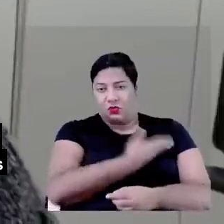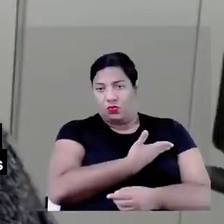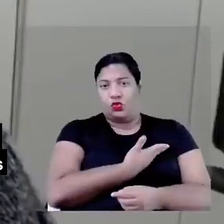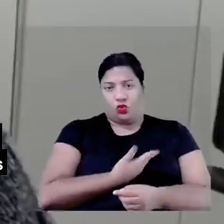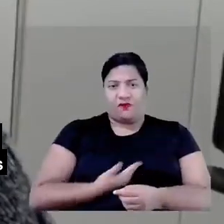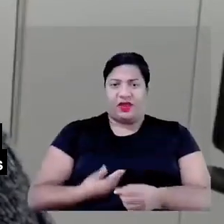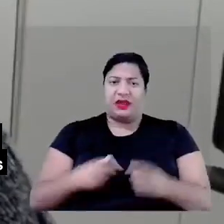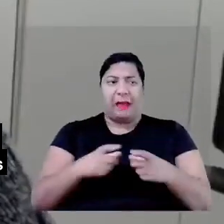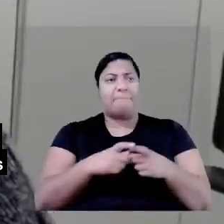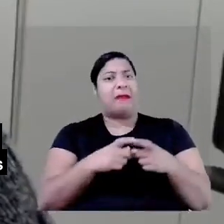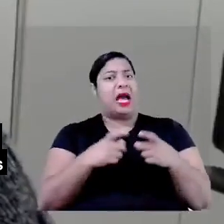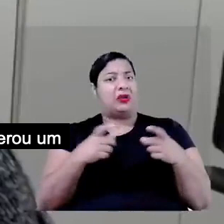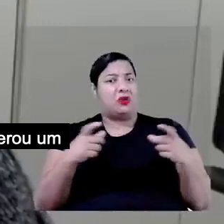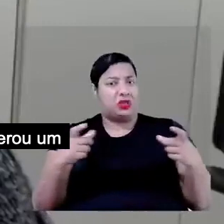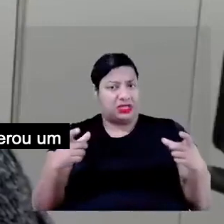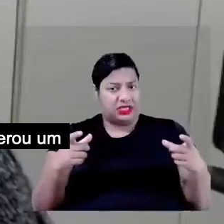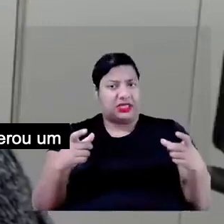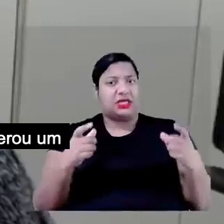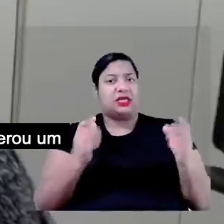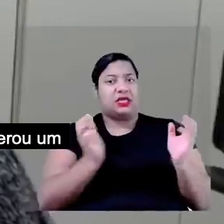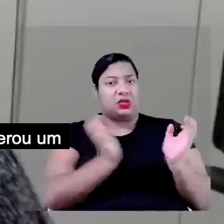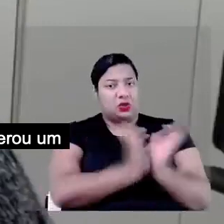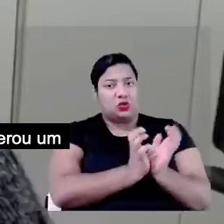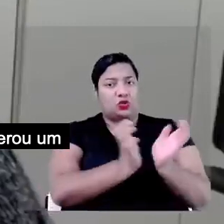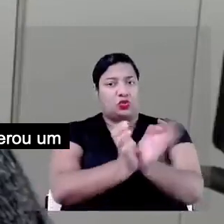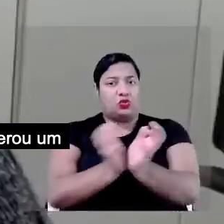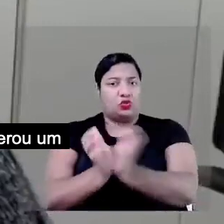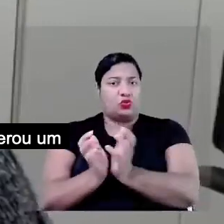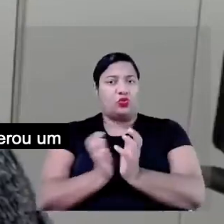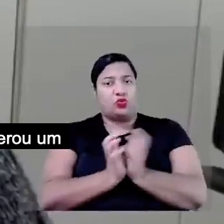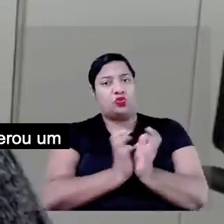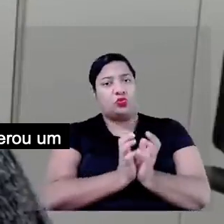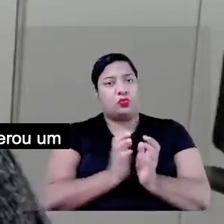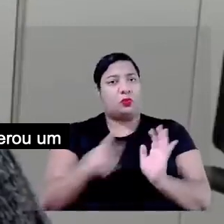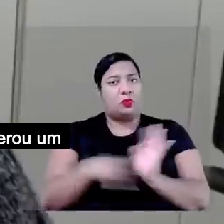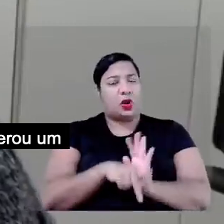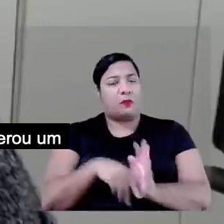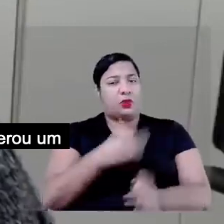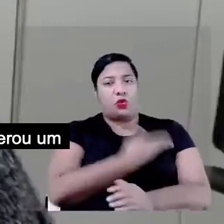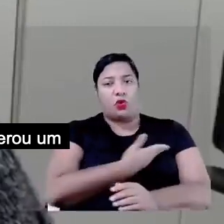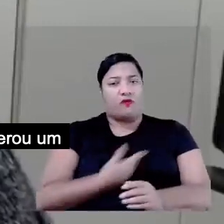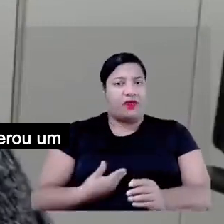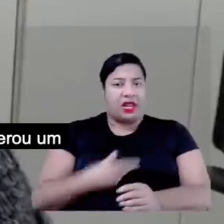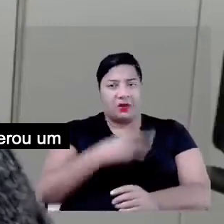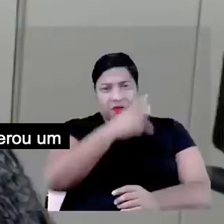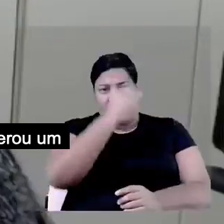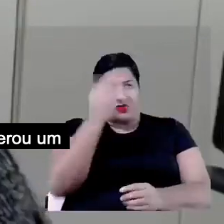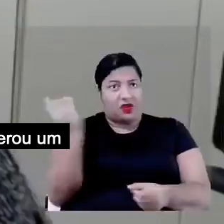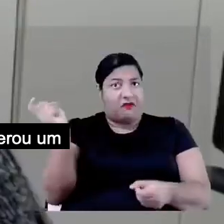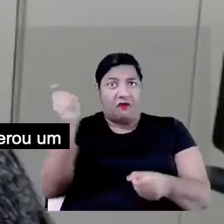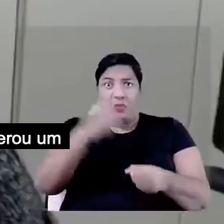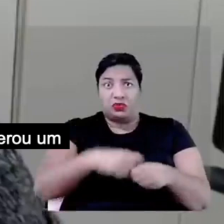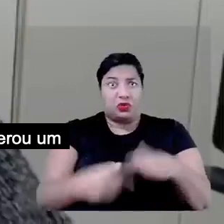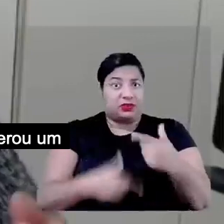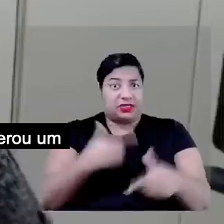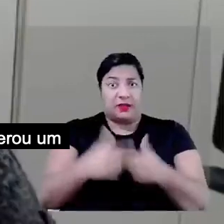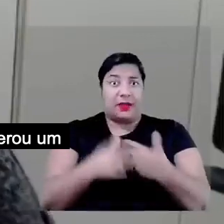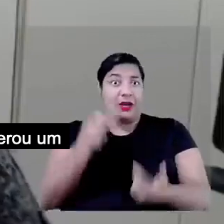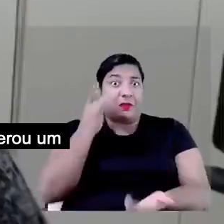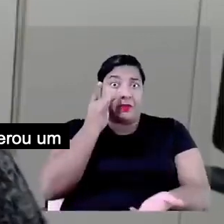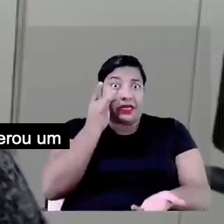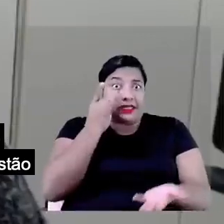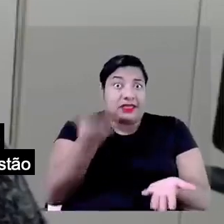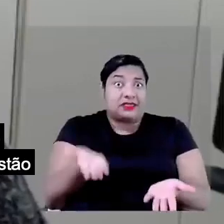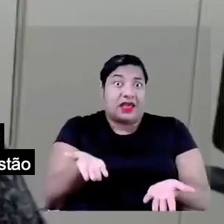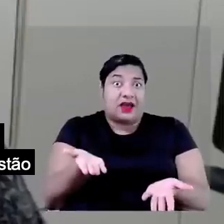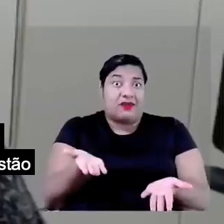conhecimento, muitos órgãos públicos voltaram 100% presencial com o fim da pandemia. Isso gerou um boom aí de emissões que haviam